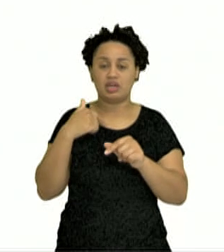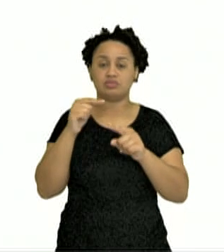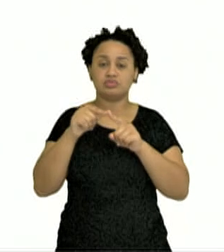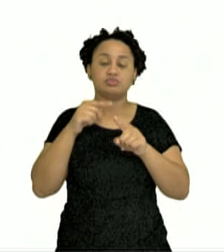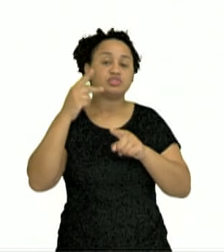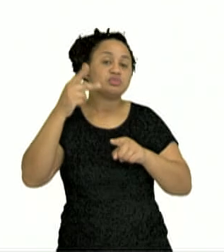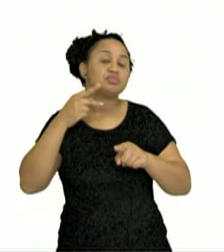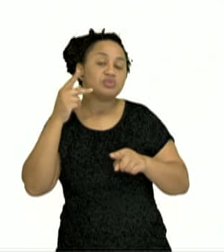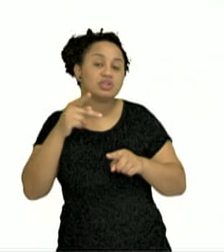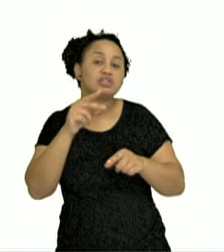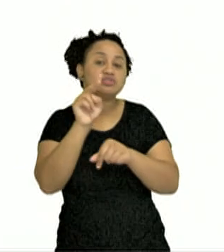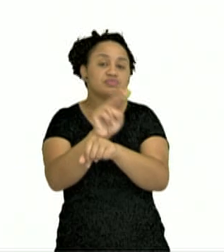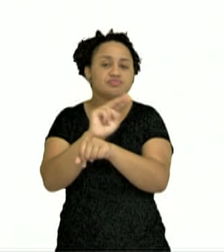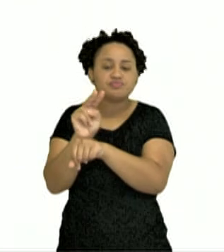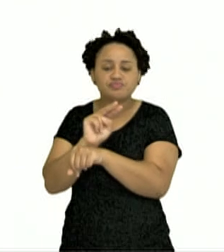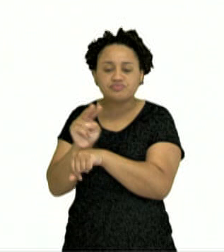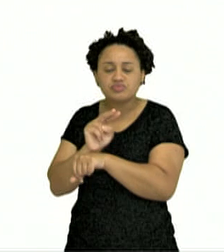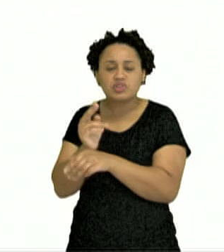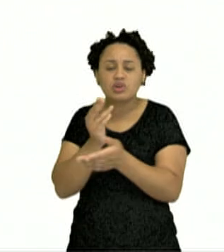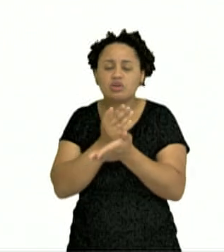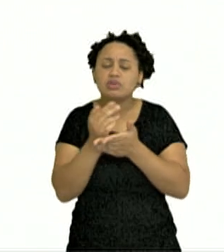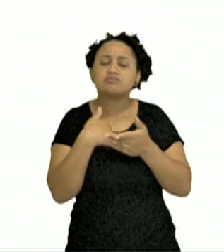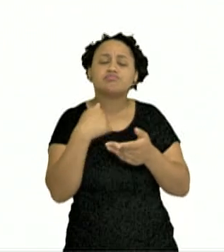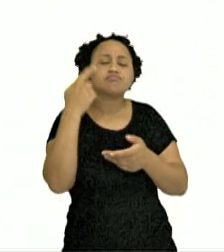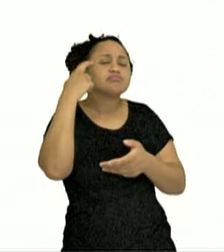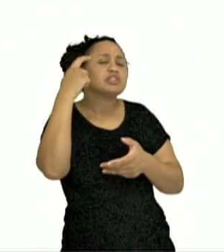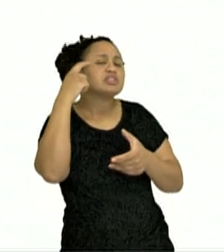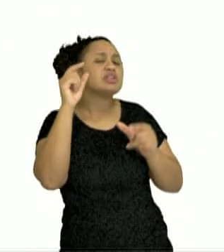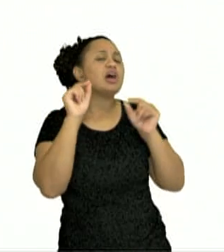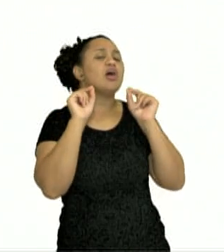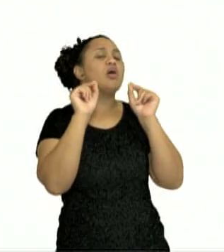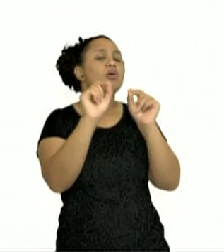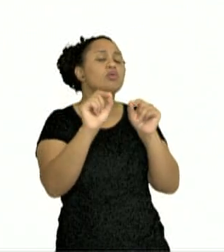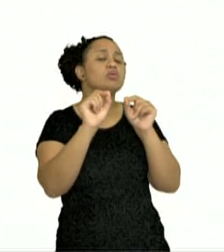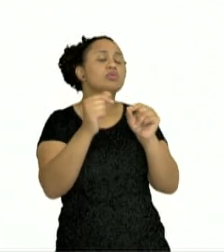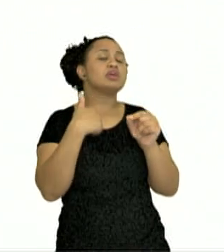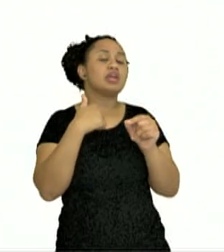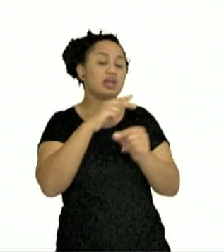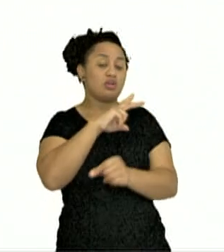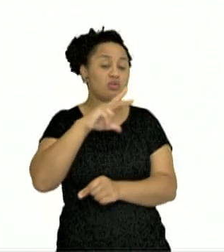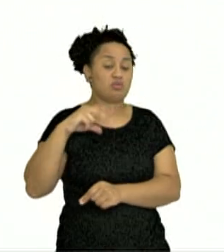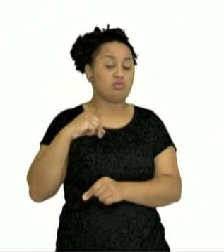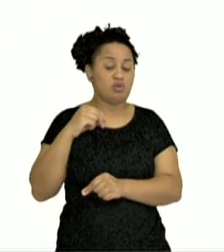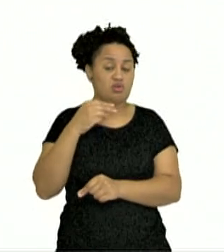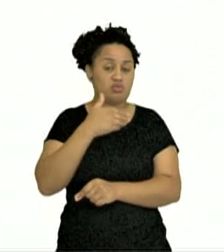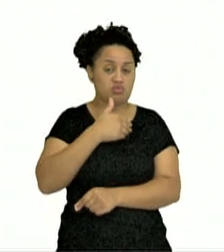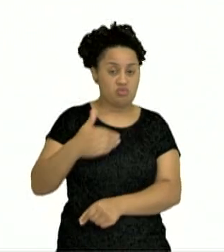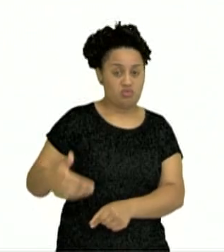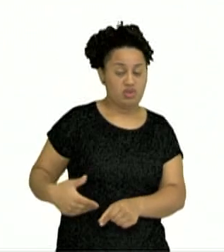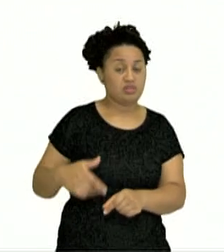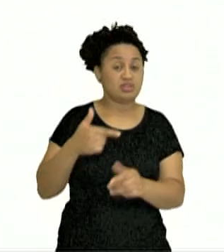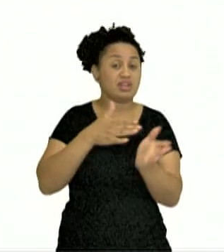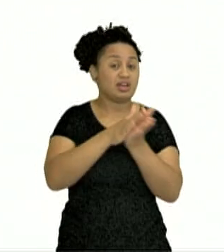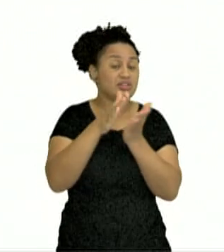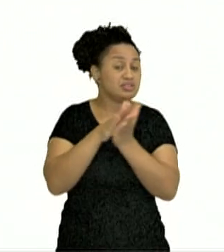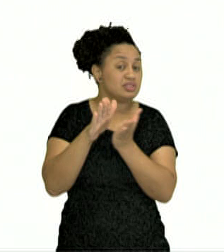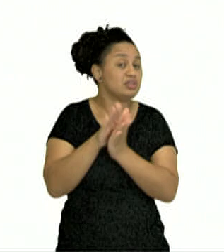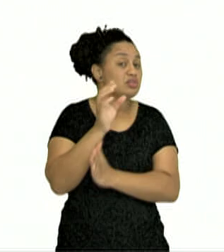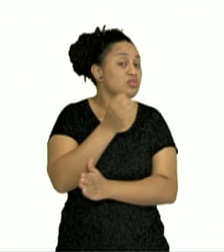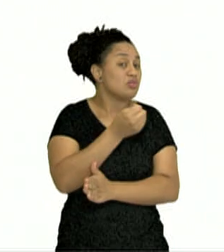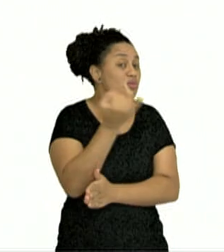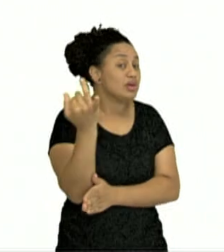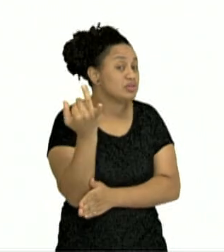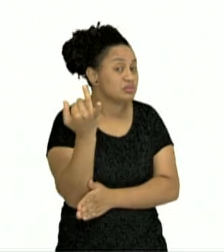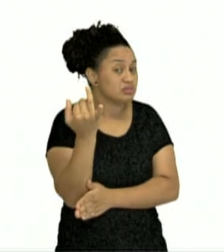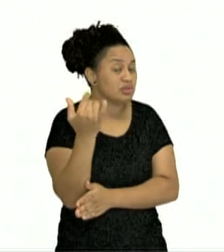onde começa-se a avaliar, de fato, o que o poder público está gastando, quanto a máquina pública está gastando e